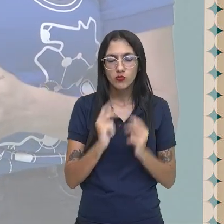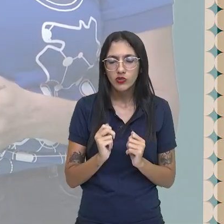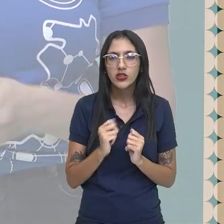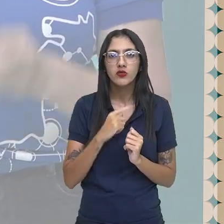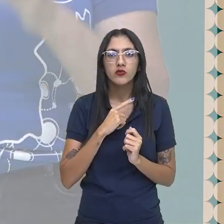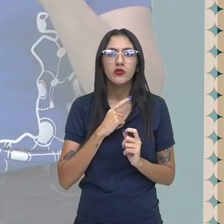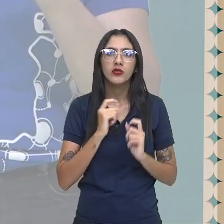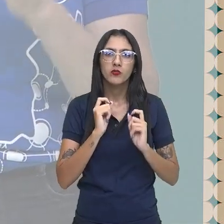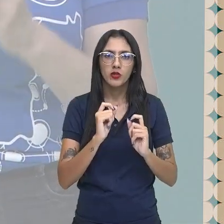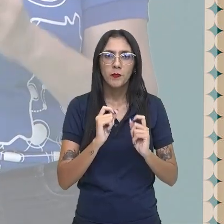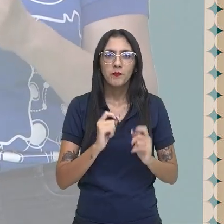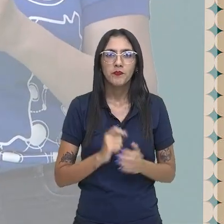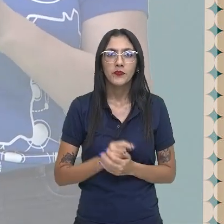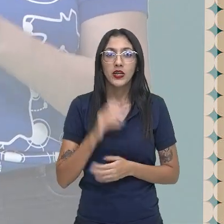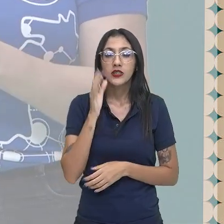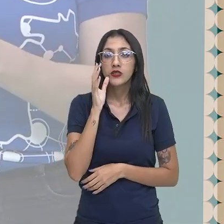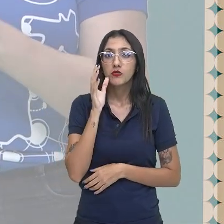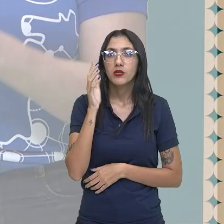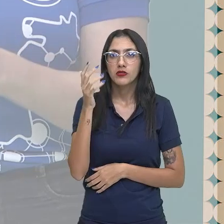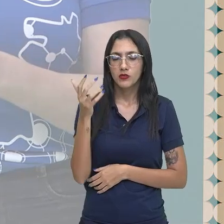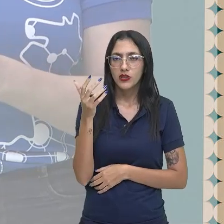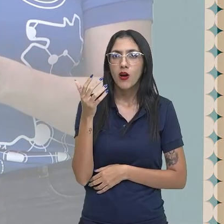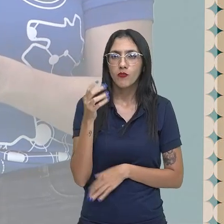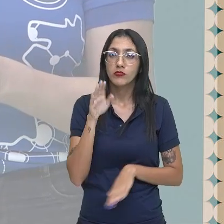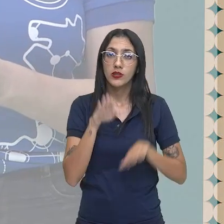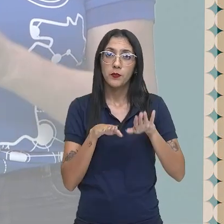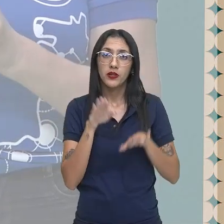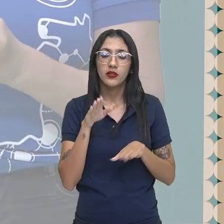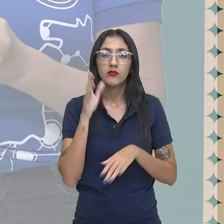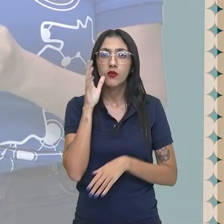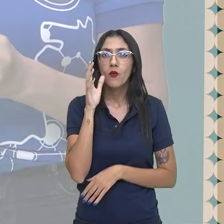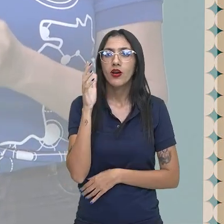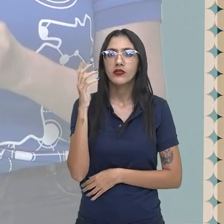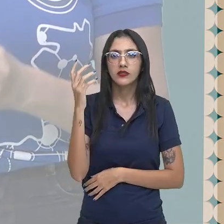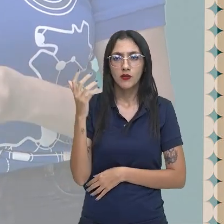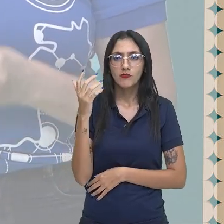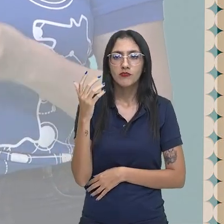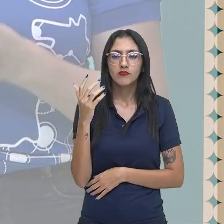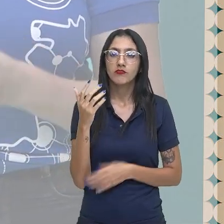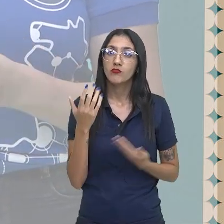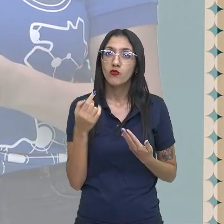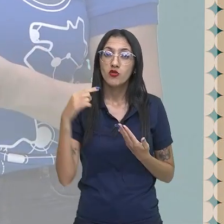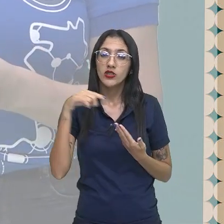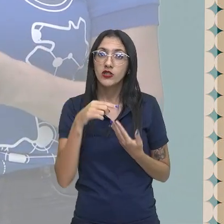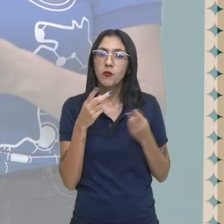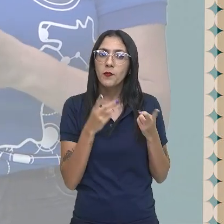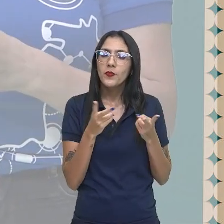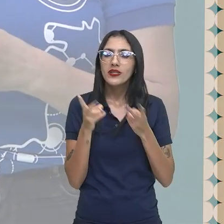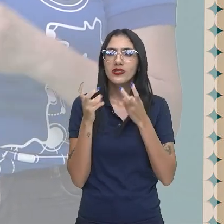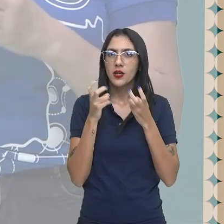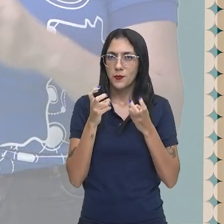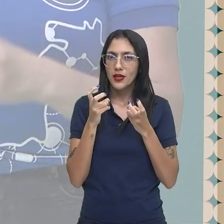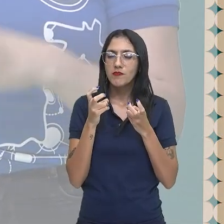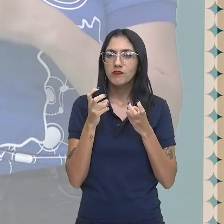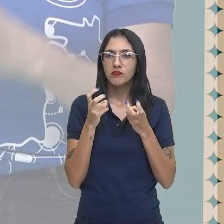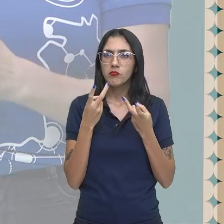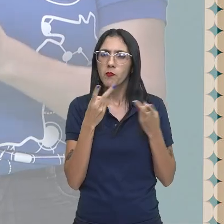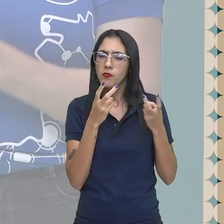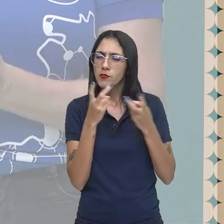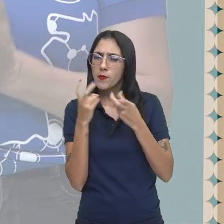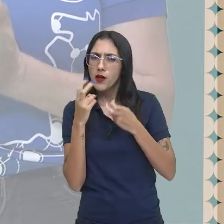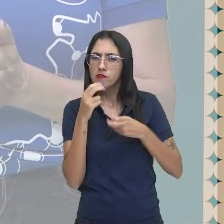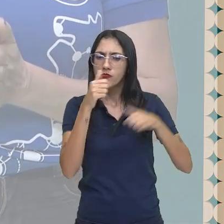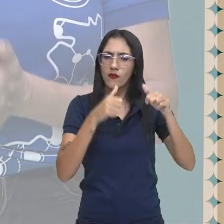chamado de situacional, esse tipo de variação que você vai escolher, né? Você vai verificar